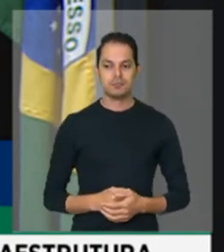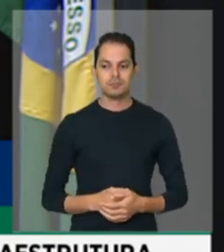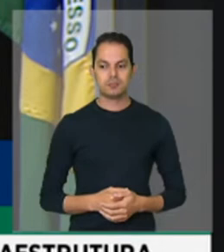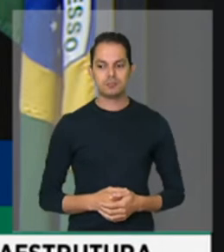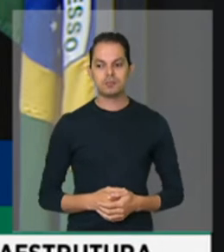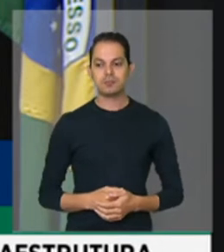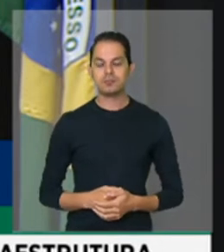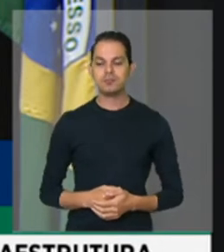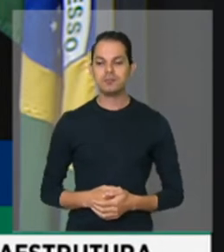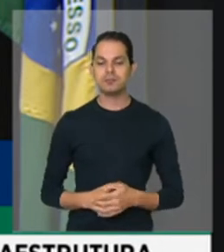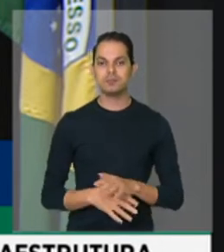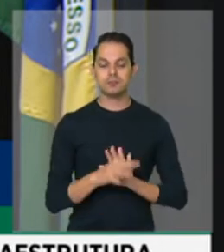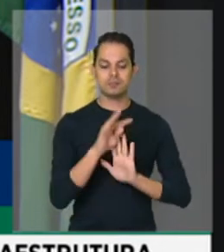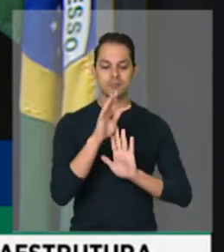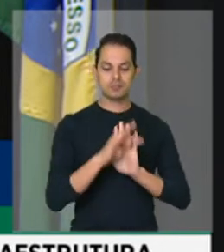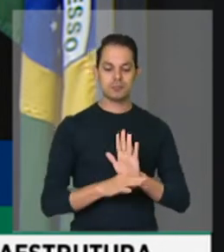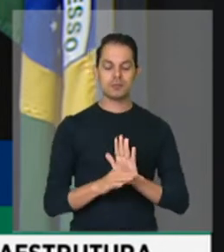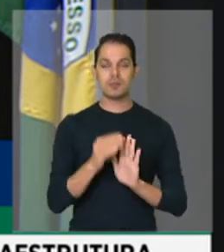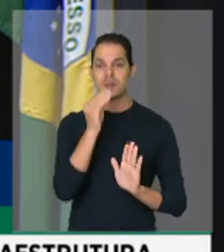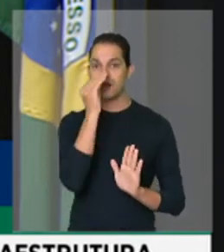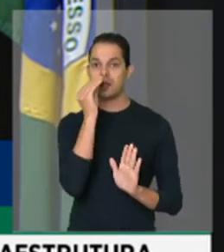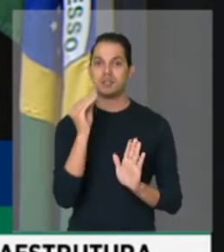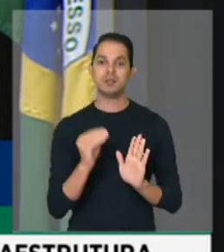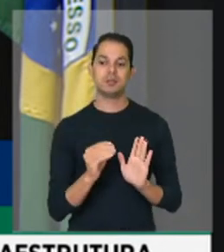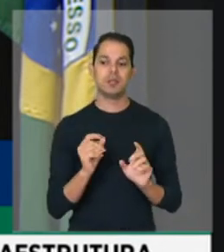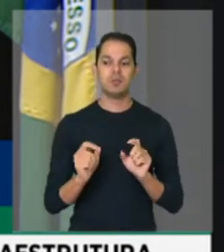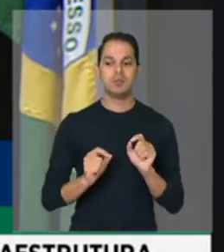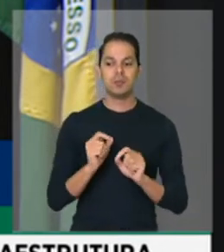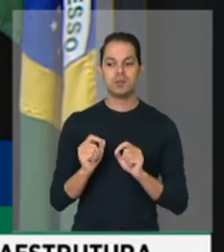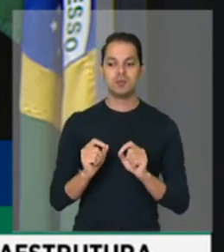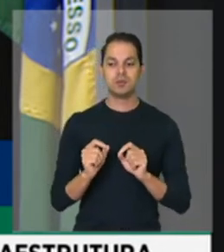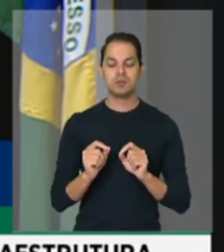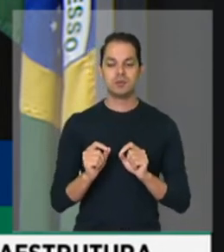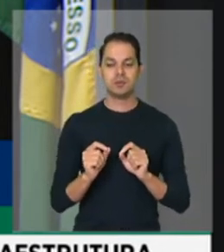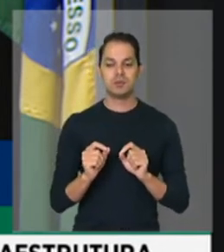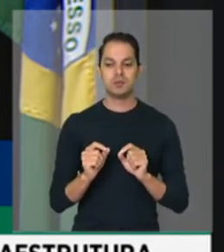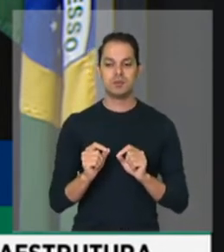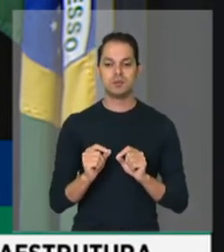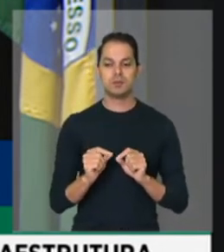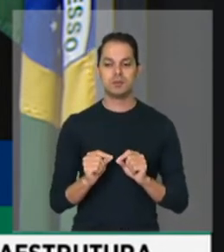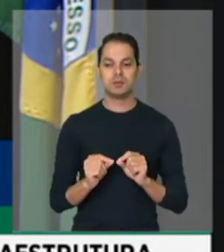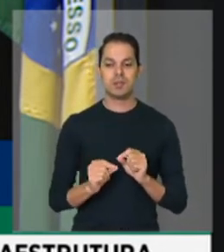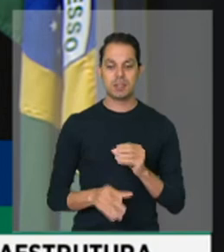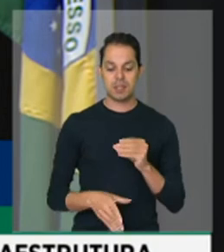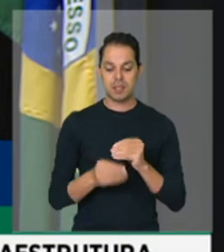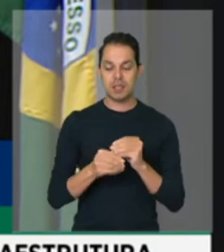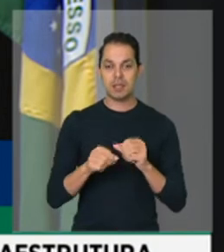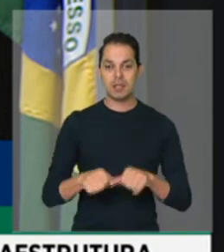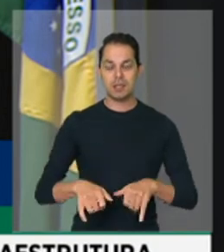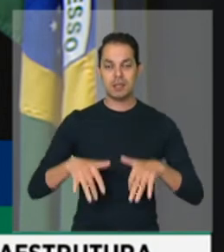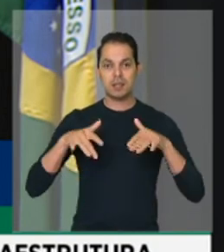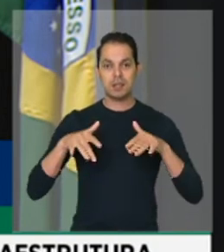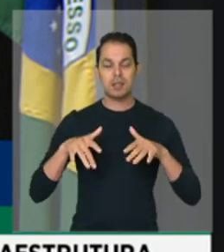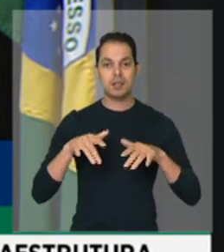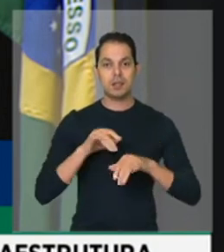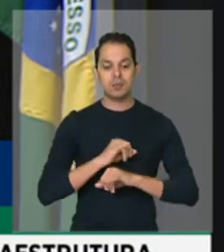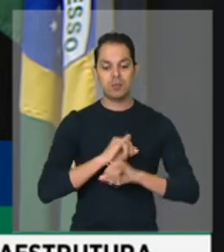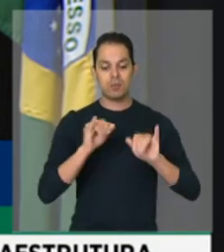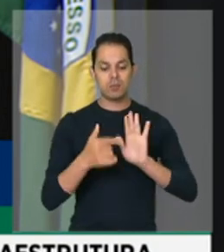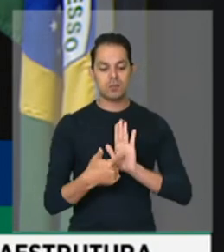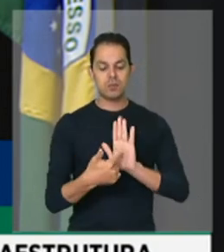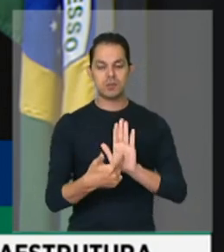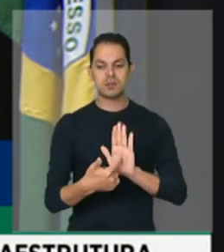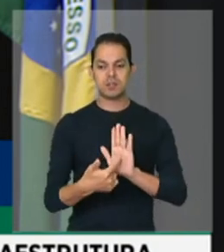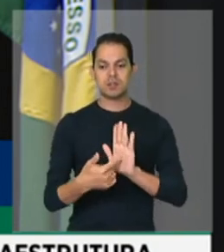e no mérito somos pela rejeição, portanto, das emendas de plenário, destacando aquilo